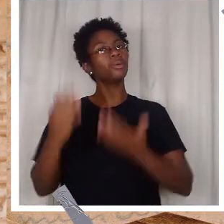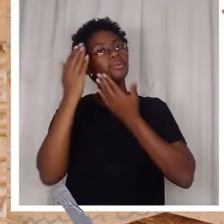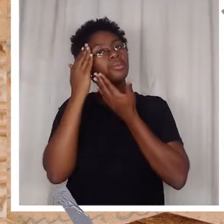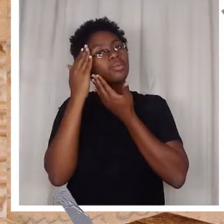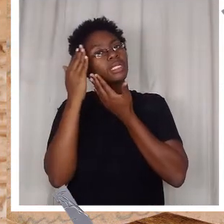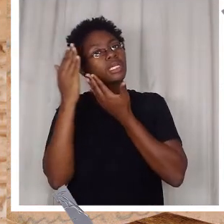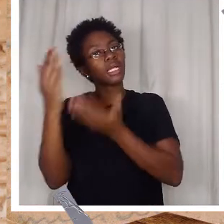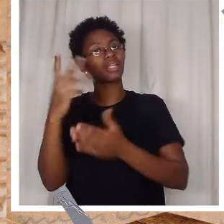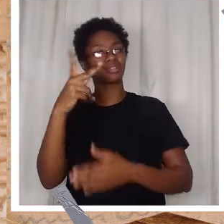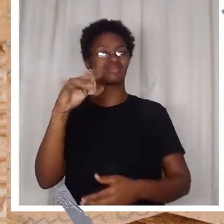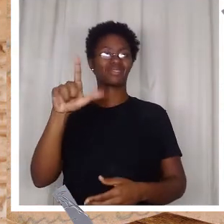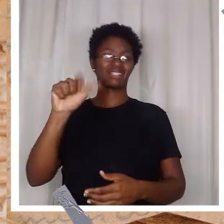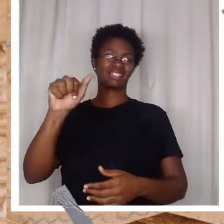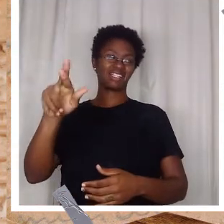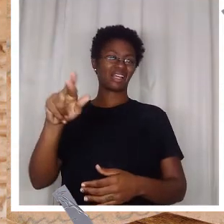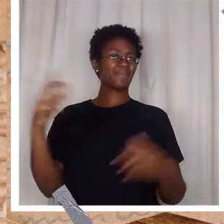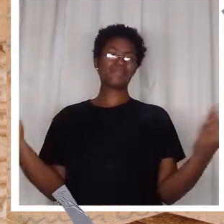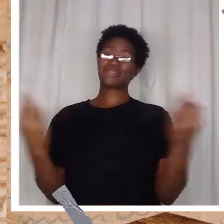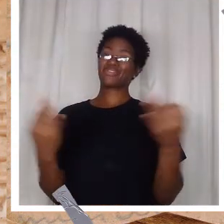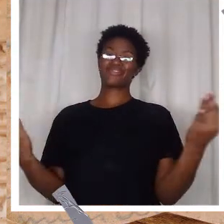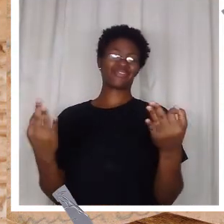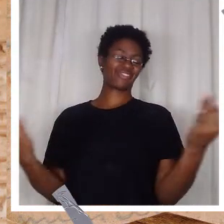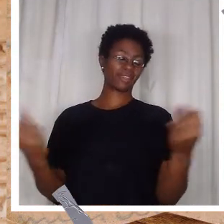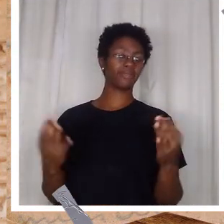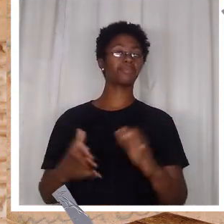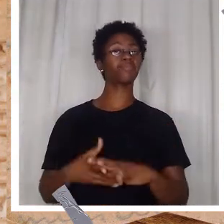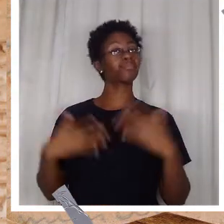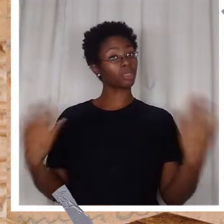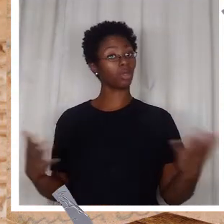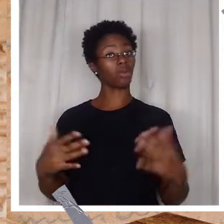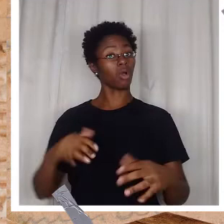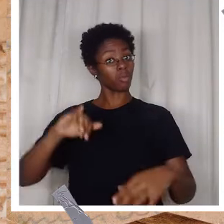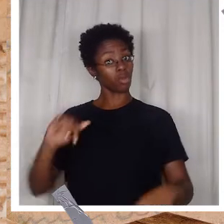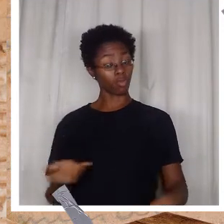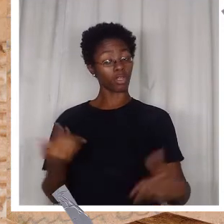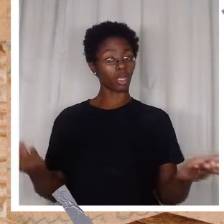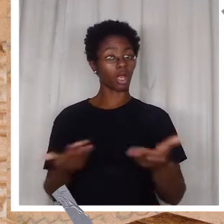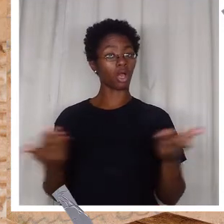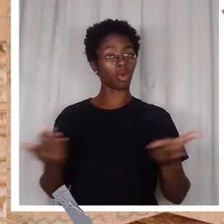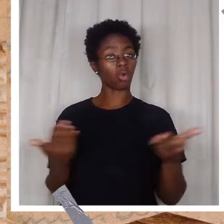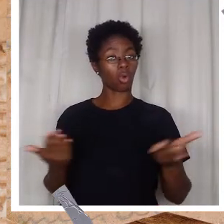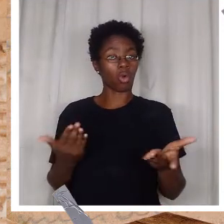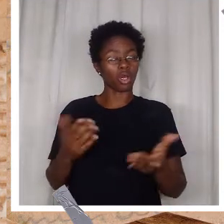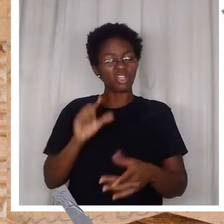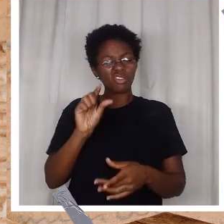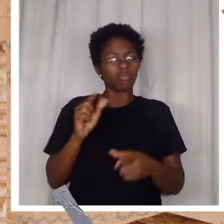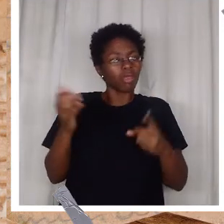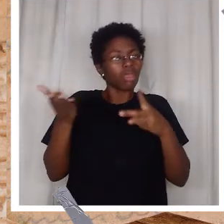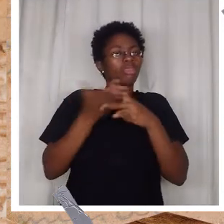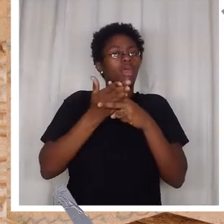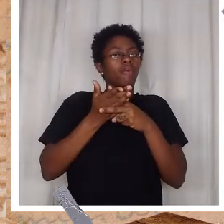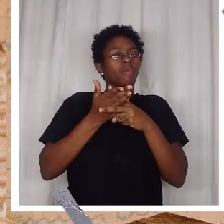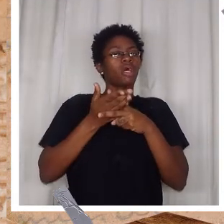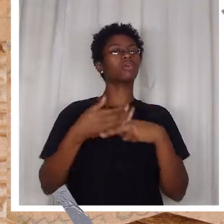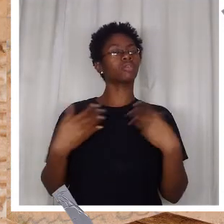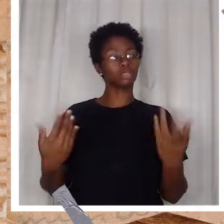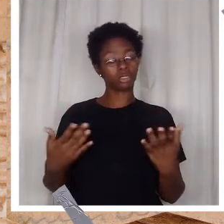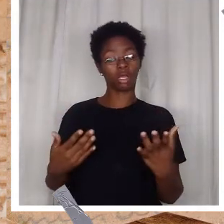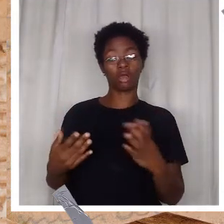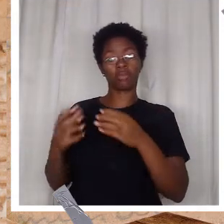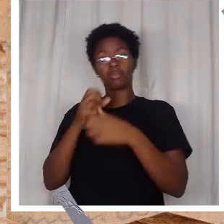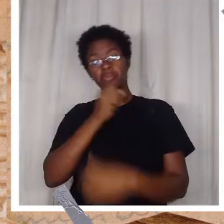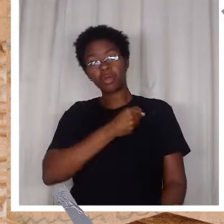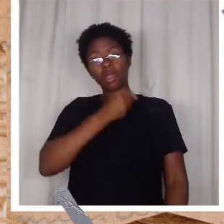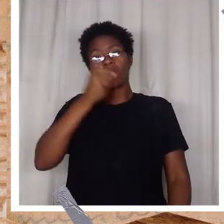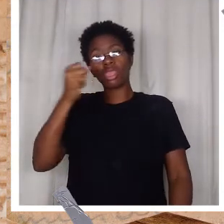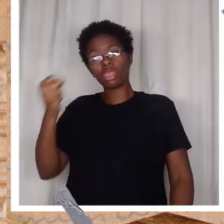Obrigada, Pilar. Perfeito. Bom, eu vou aproveitar o ensejo desse pequeno intervalo. Vou passar o